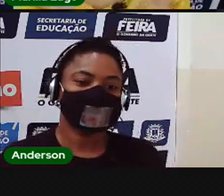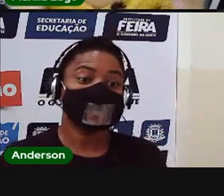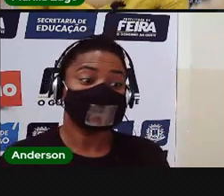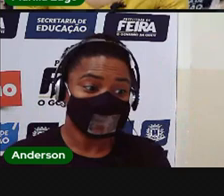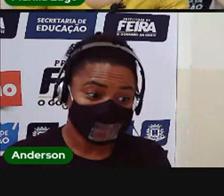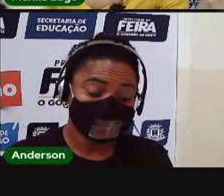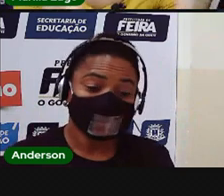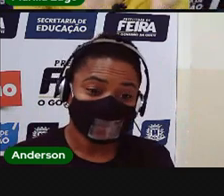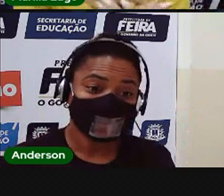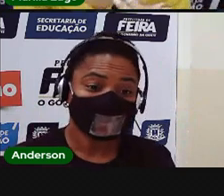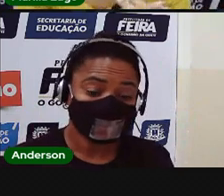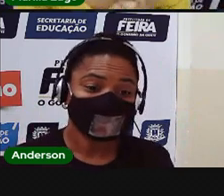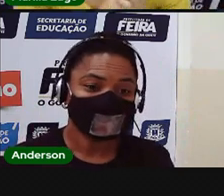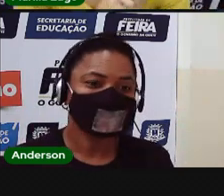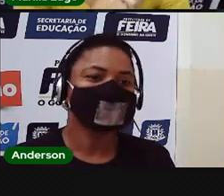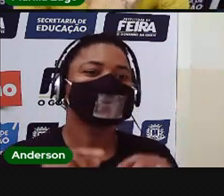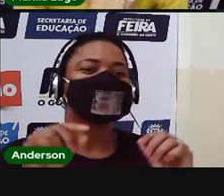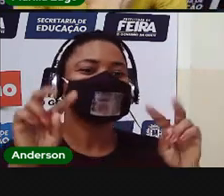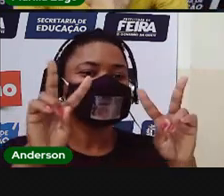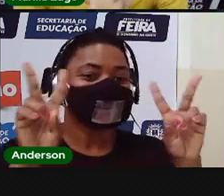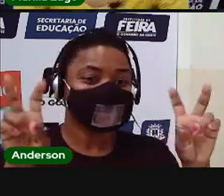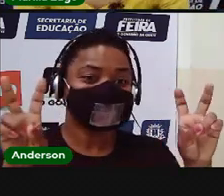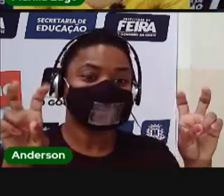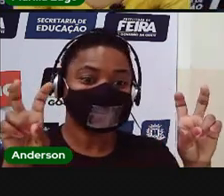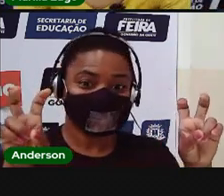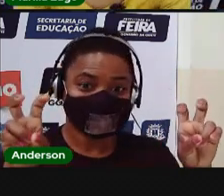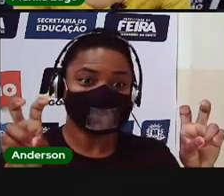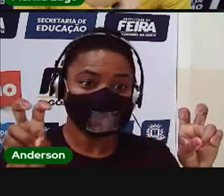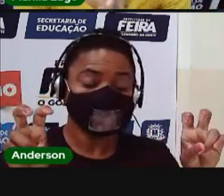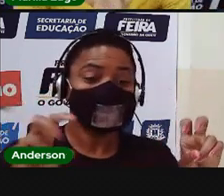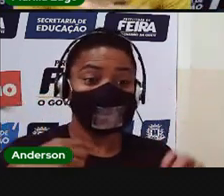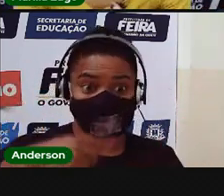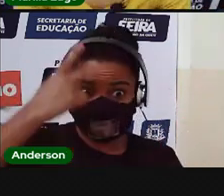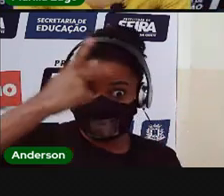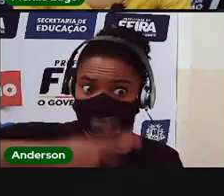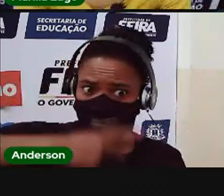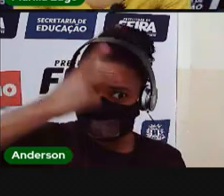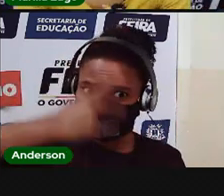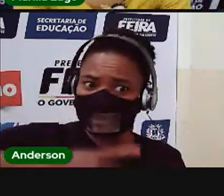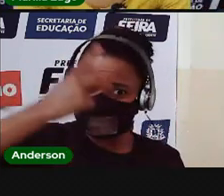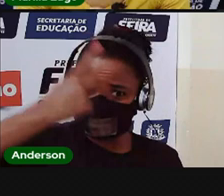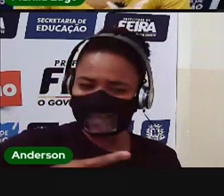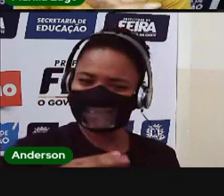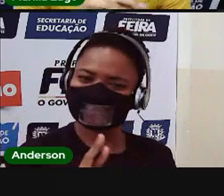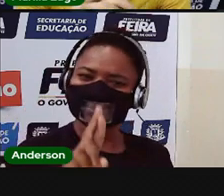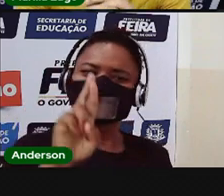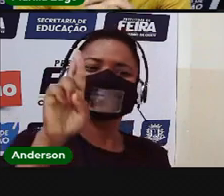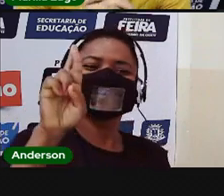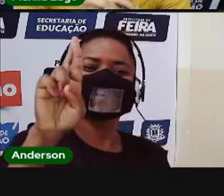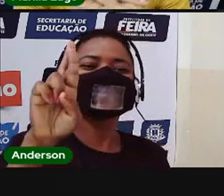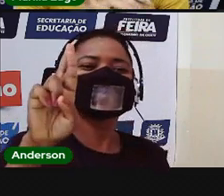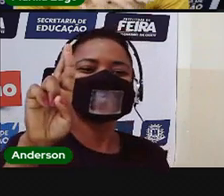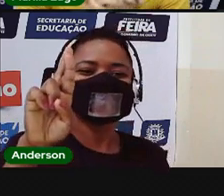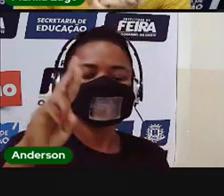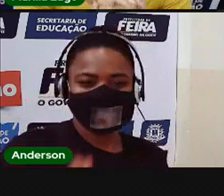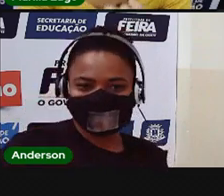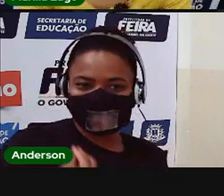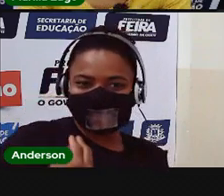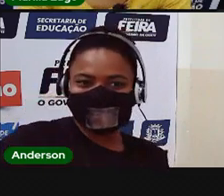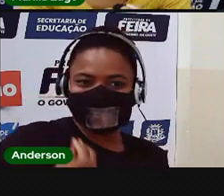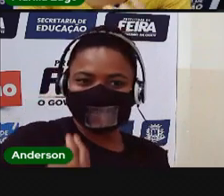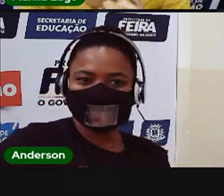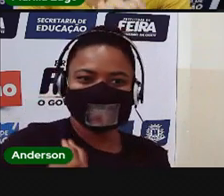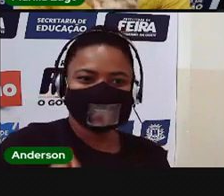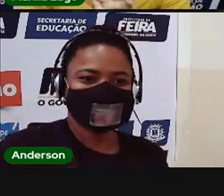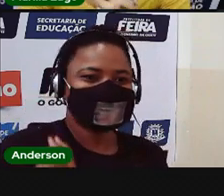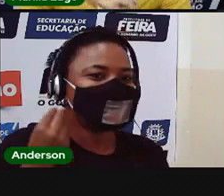né? Seja protagonista da sua própria história. Eu trouxe para vocês já essa imagem da Mulher